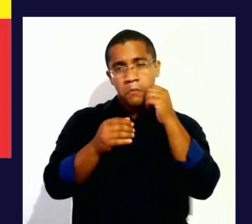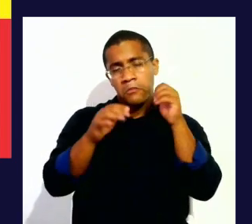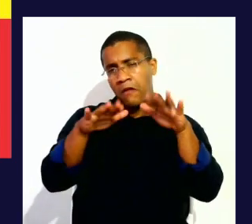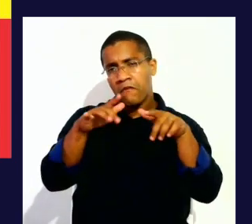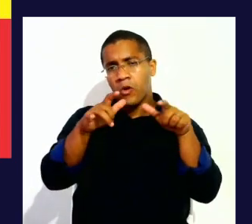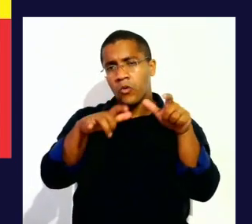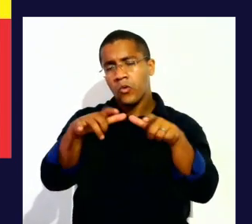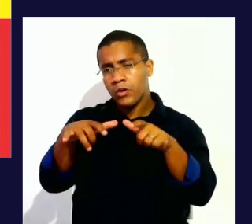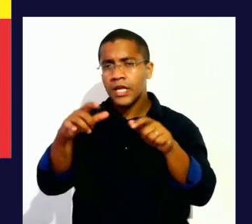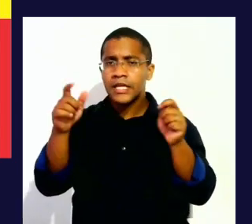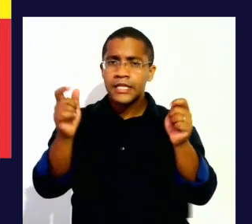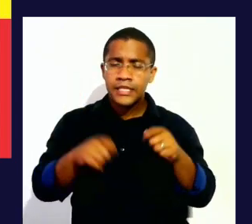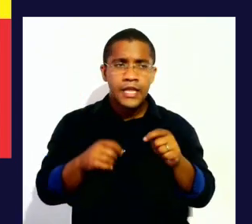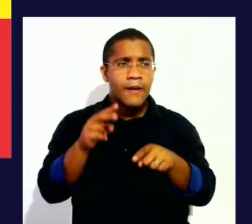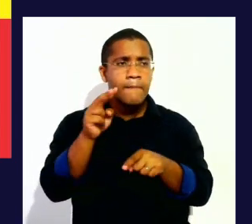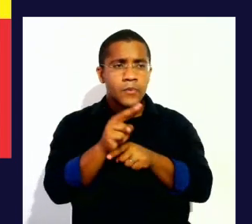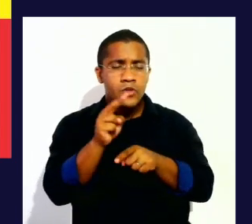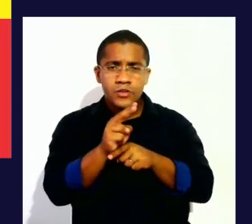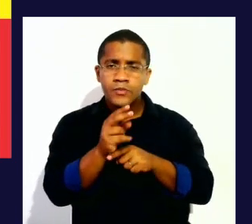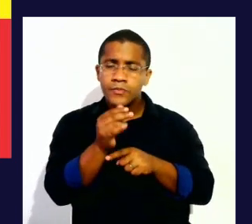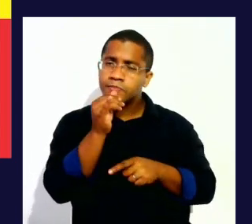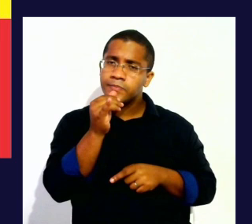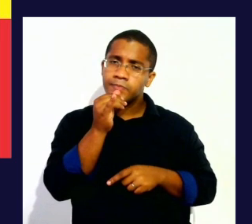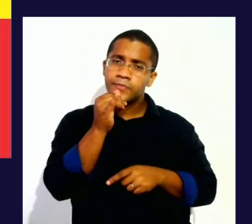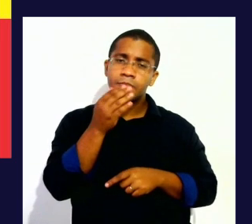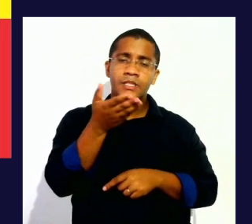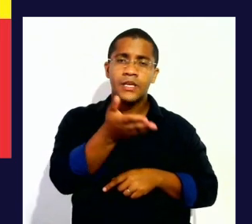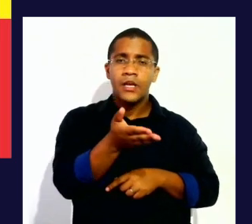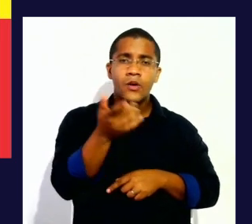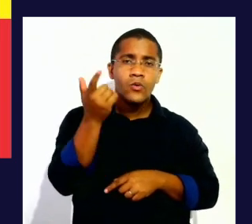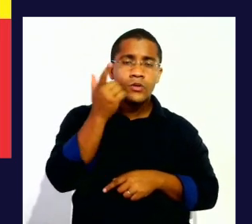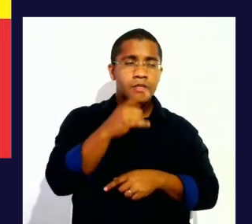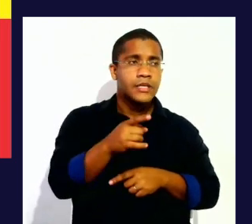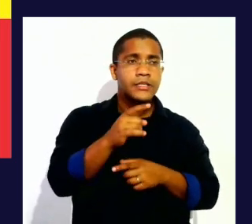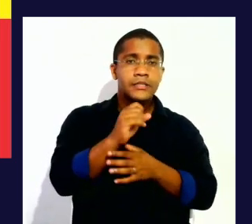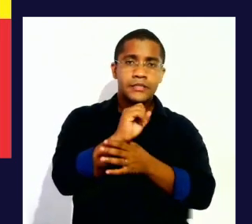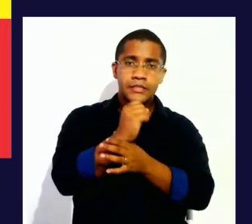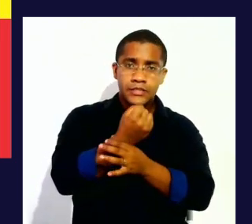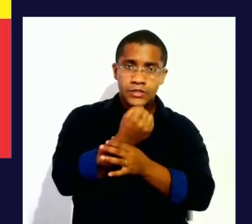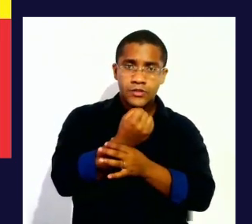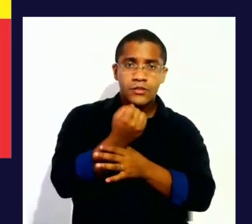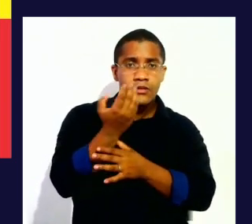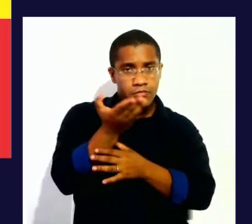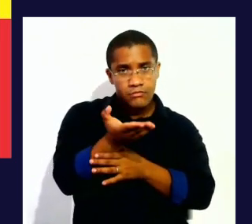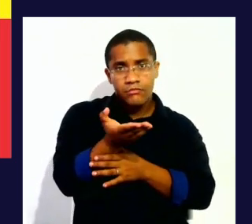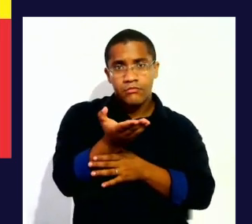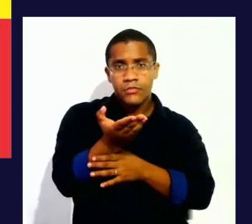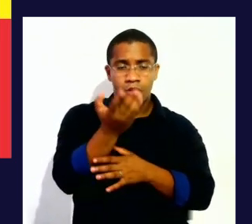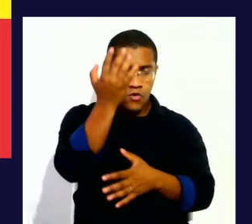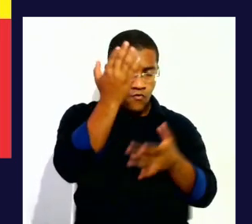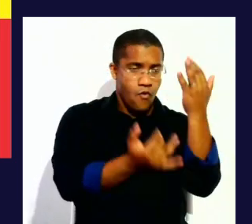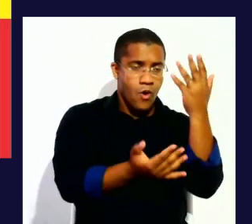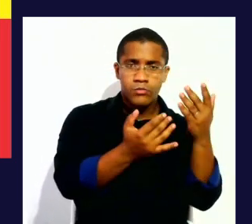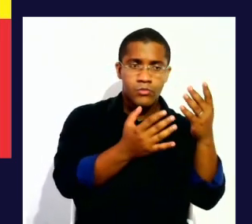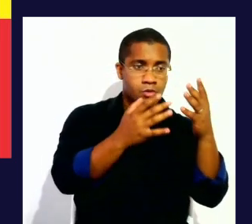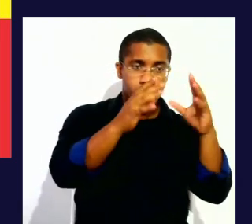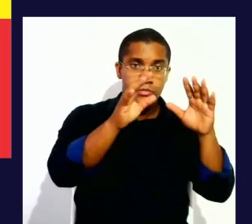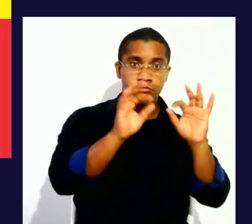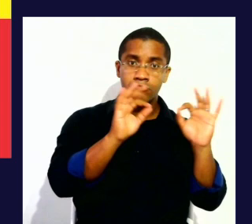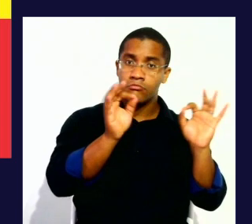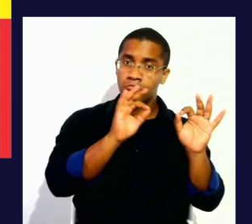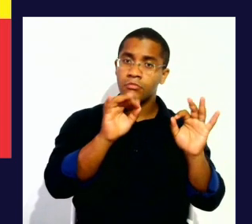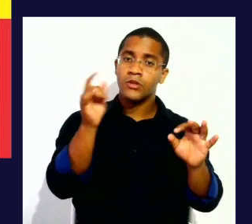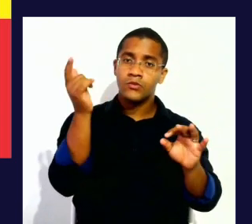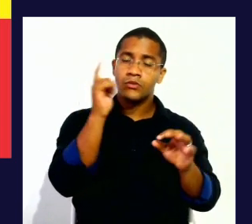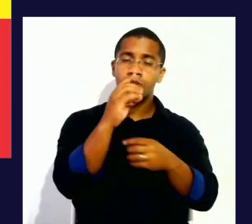outros materiais de isolamento para poder fornecer uma proteção contra esses incêndios.